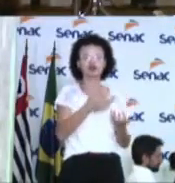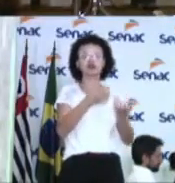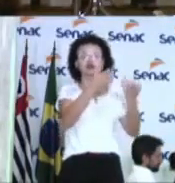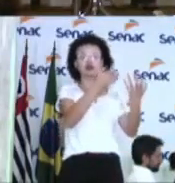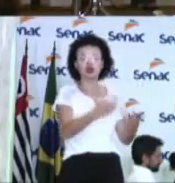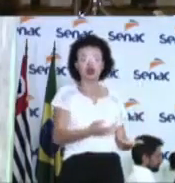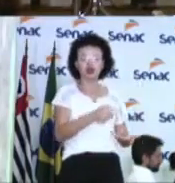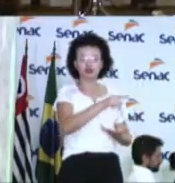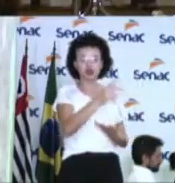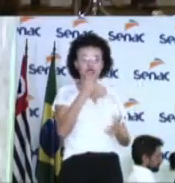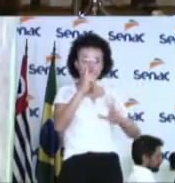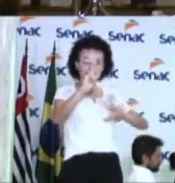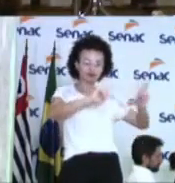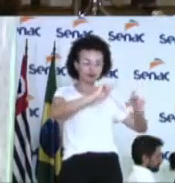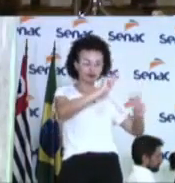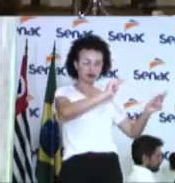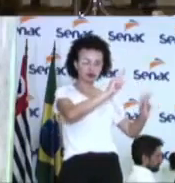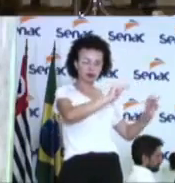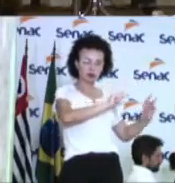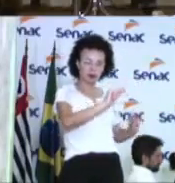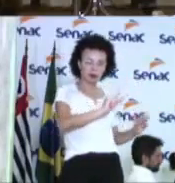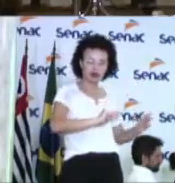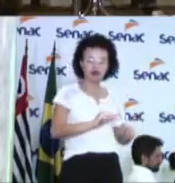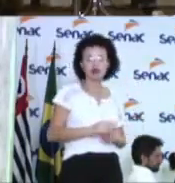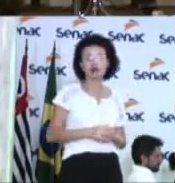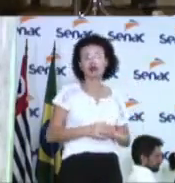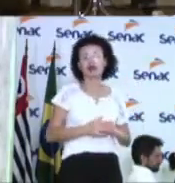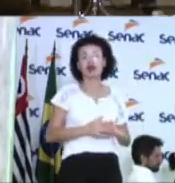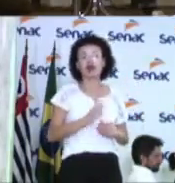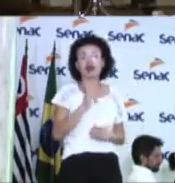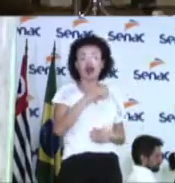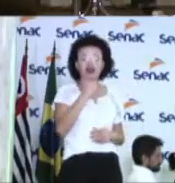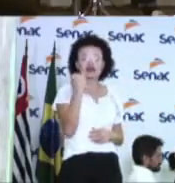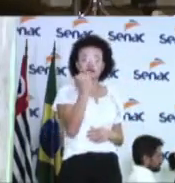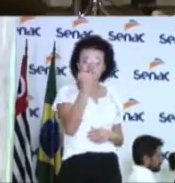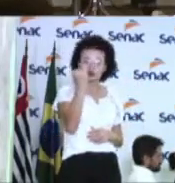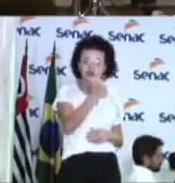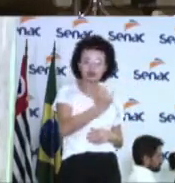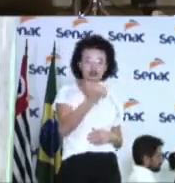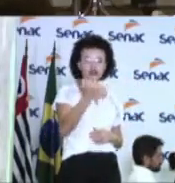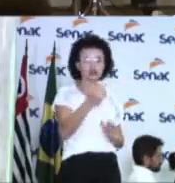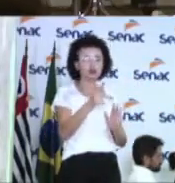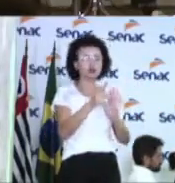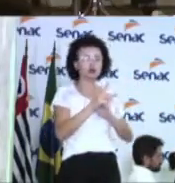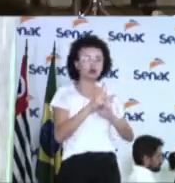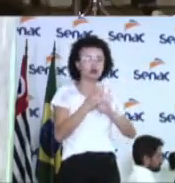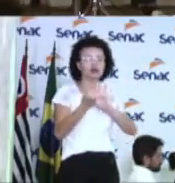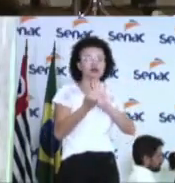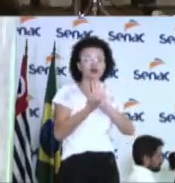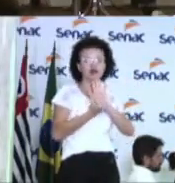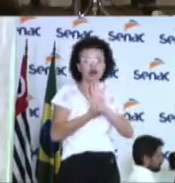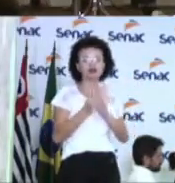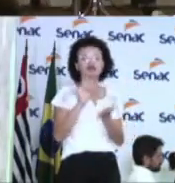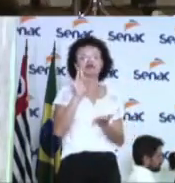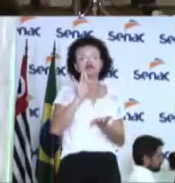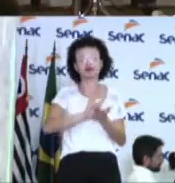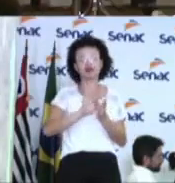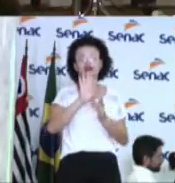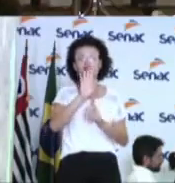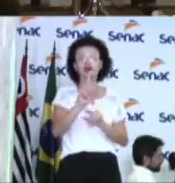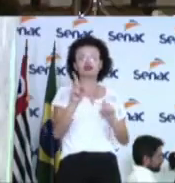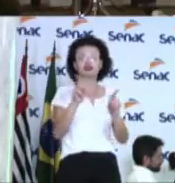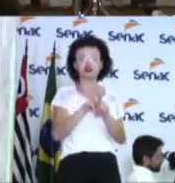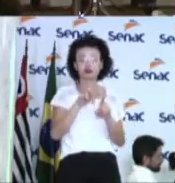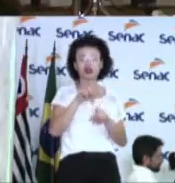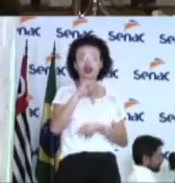aqui também, que é, eu acho que é muito importante para as marcas, sem dúvida, mas é muito